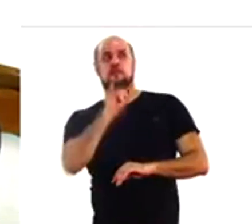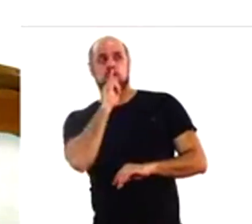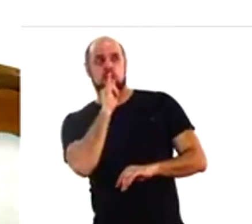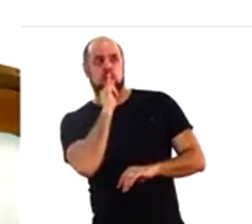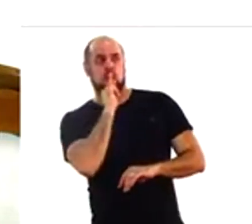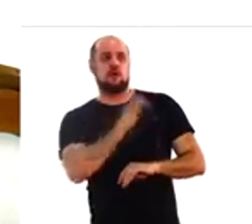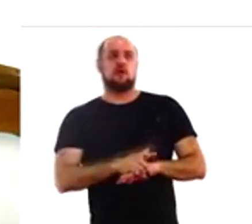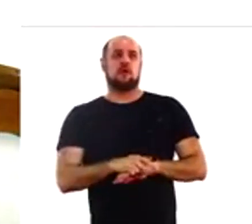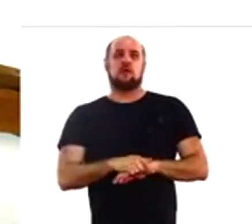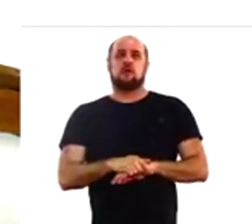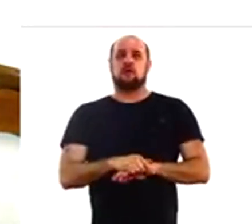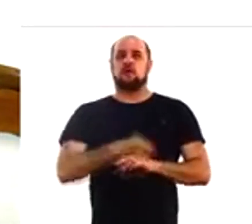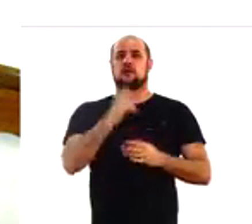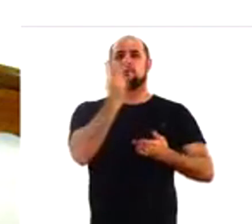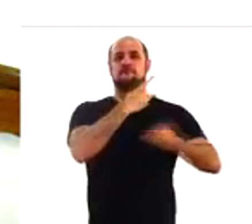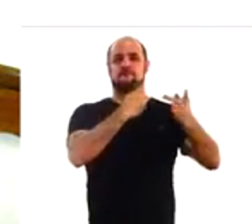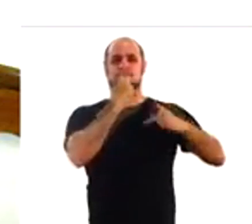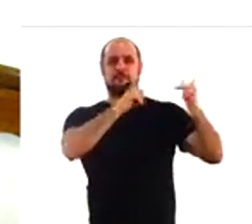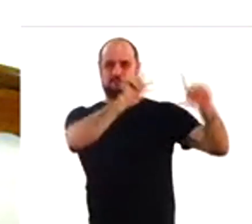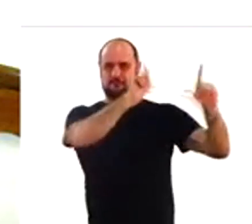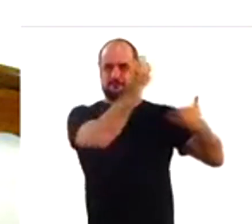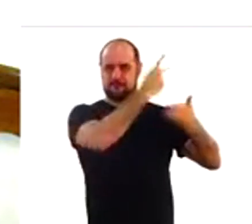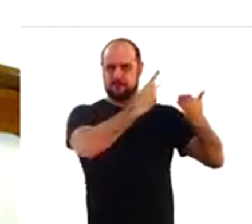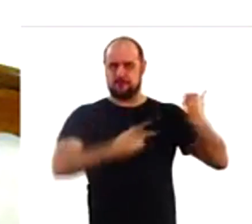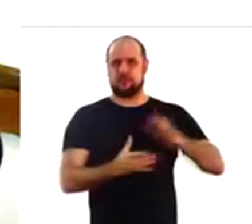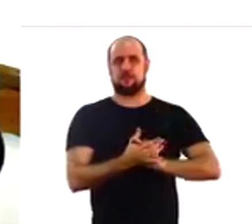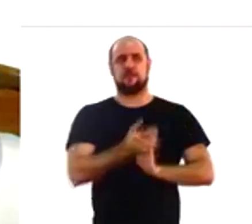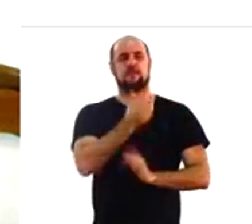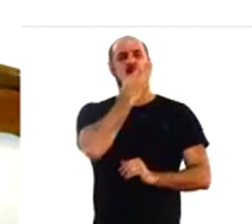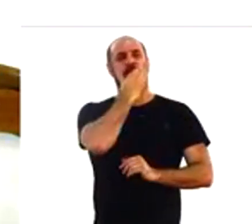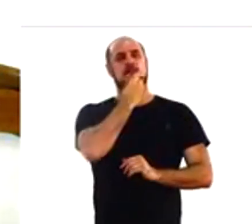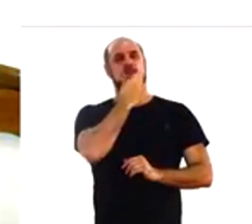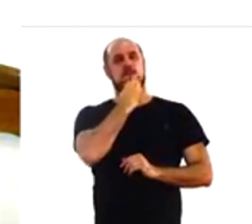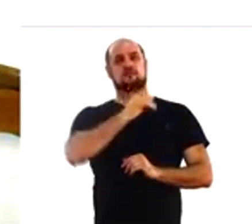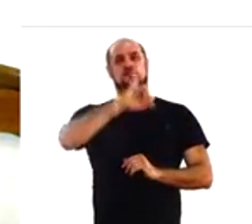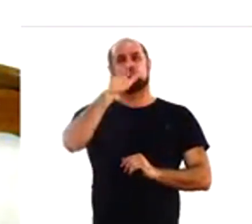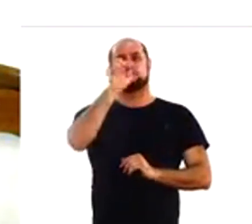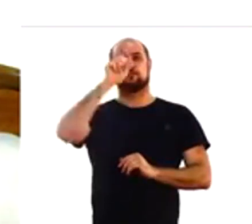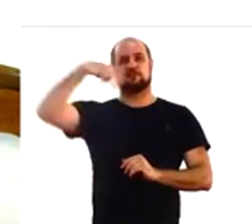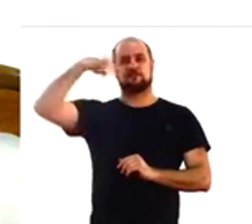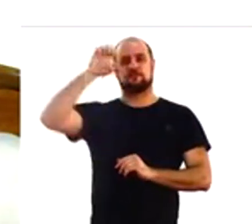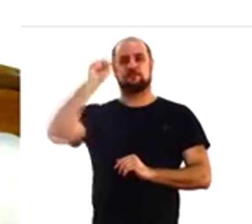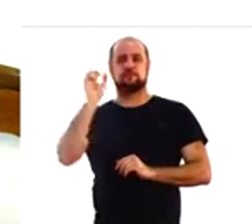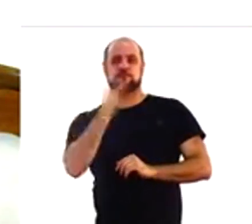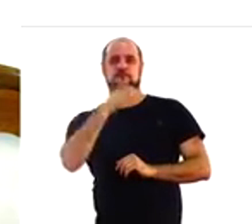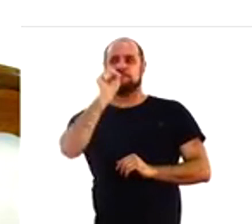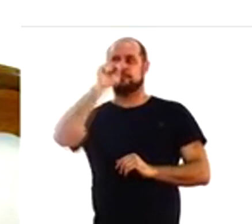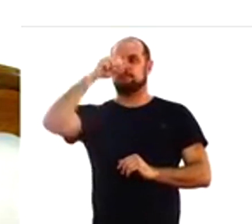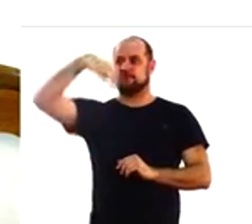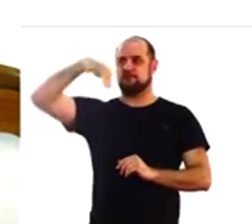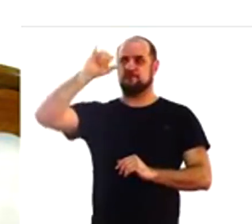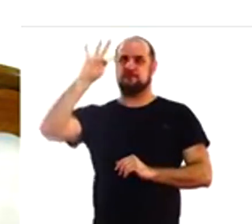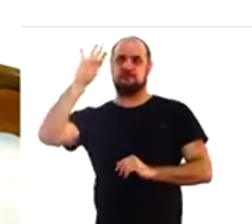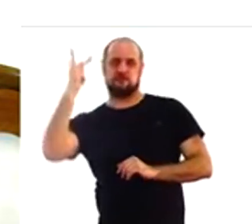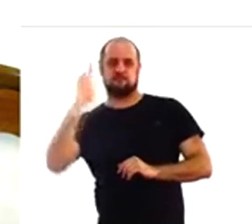que vem dos desenhos animados. O Dr. James Smith, falando para uma universidade nos Estados Unidos,